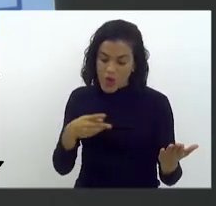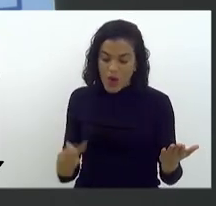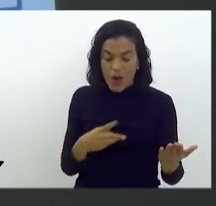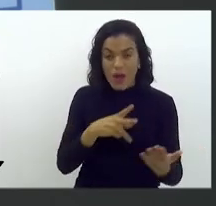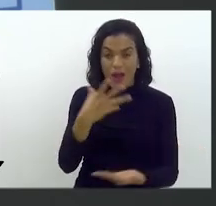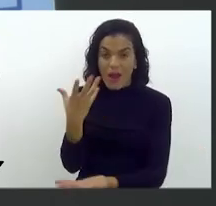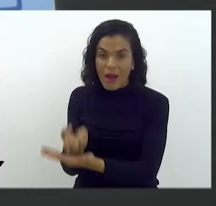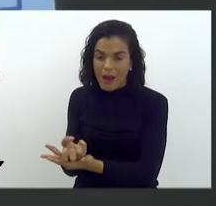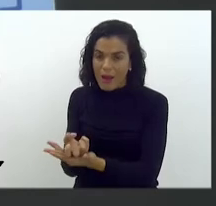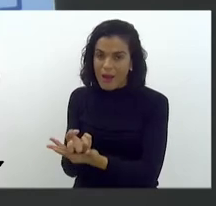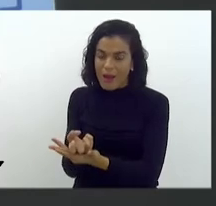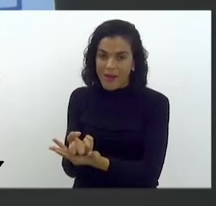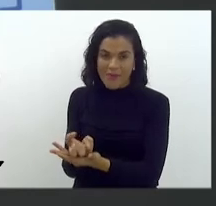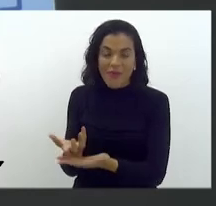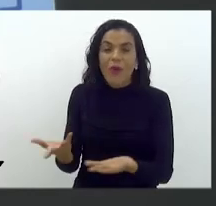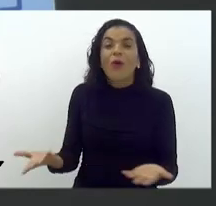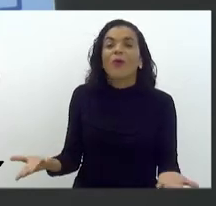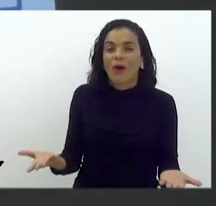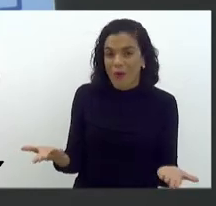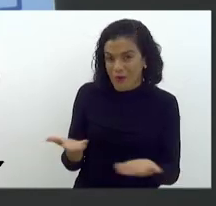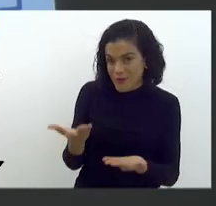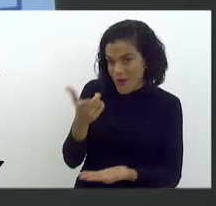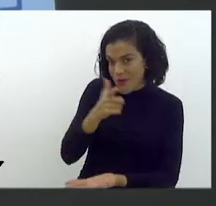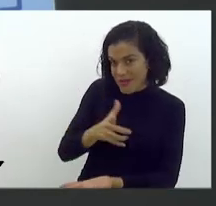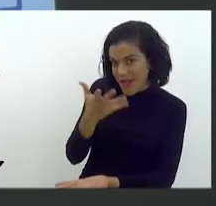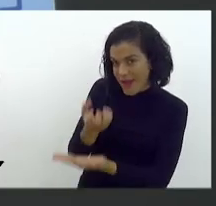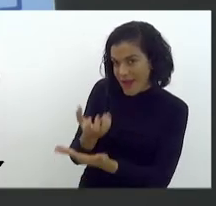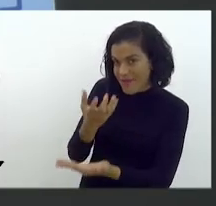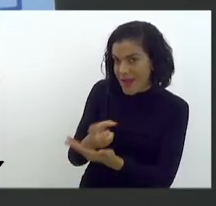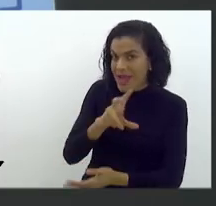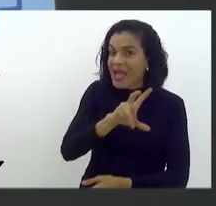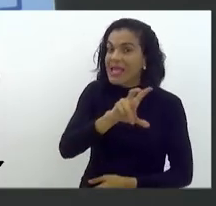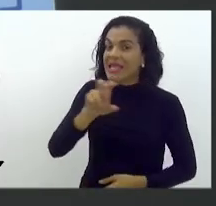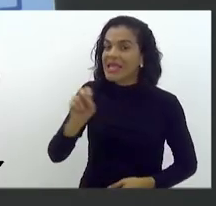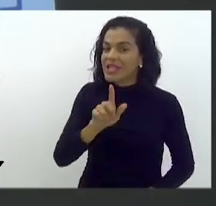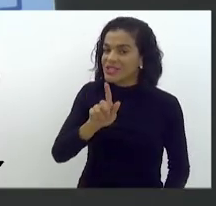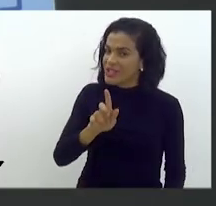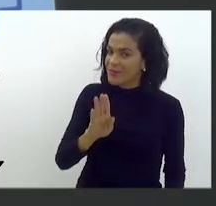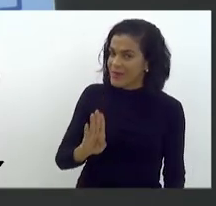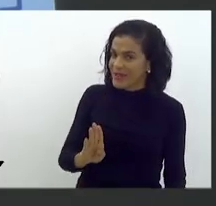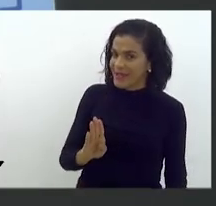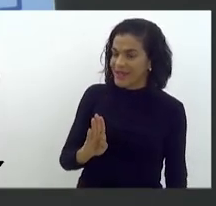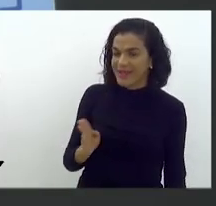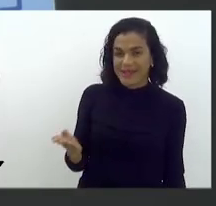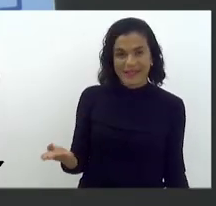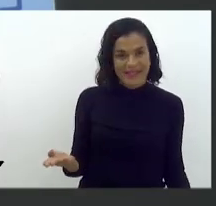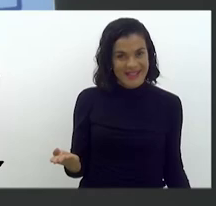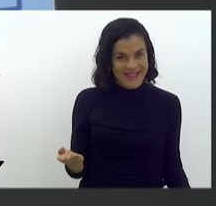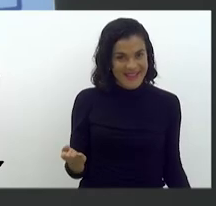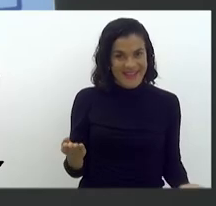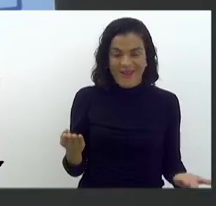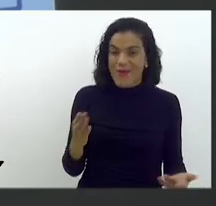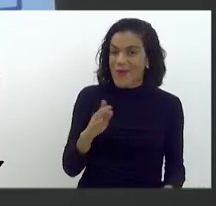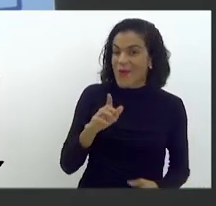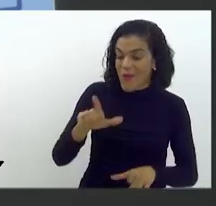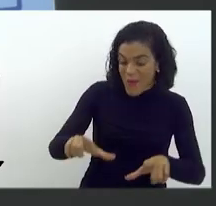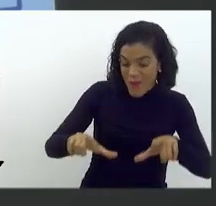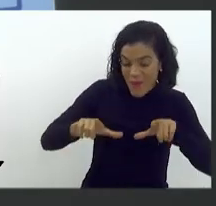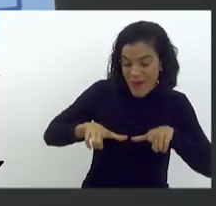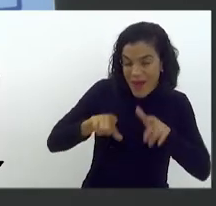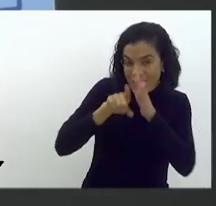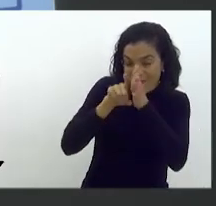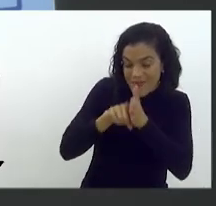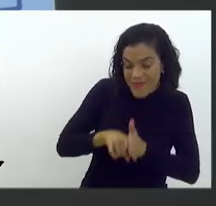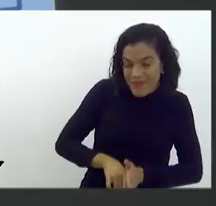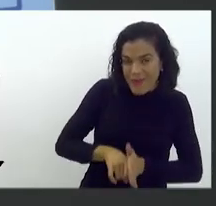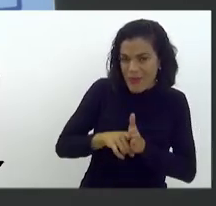gravar uma mídia com a mídia que a gente consegue hoje para gravar 500 GB de que compõem o laudo pericial laudo pericial com 500